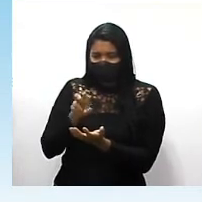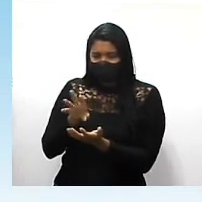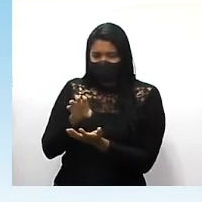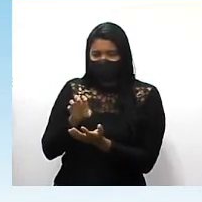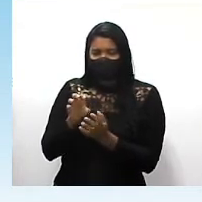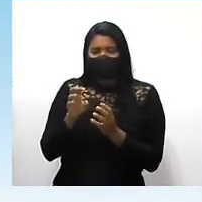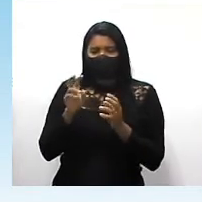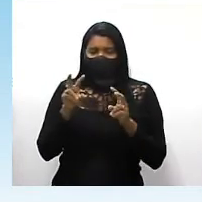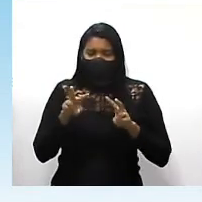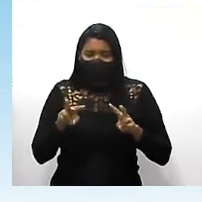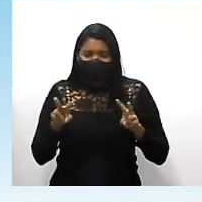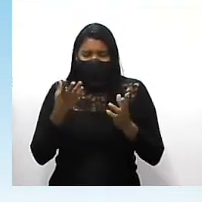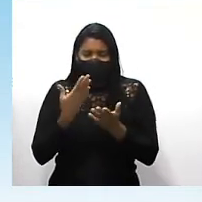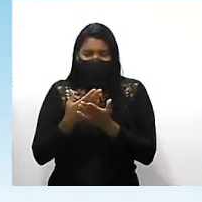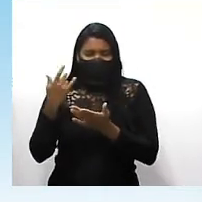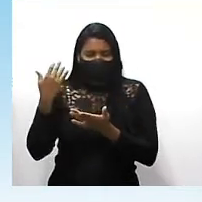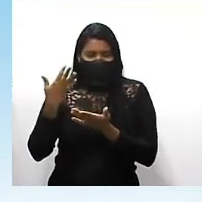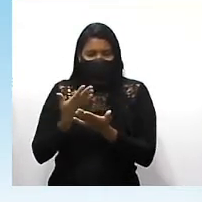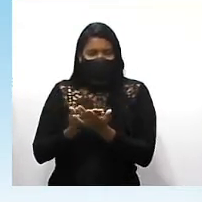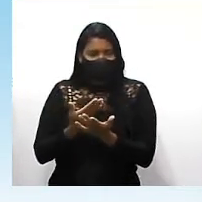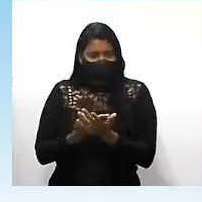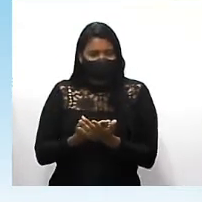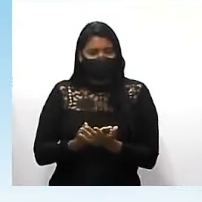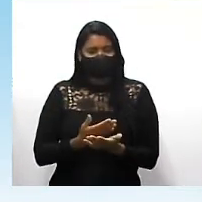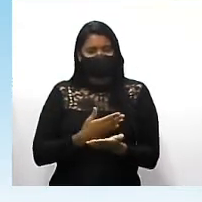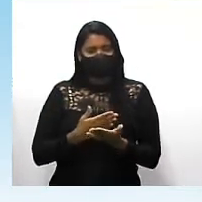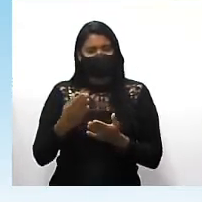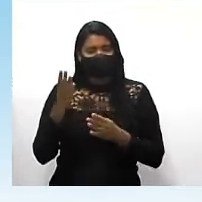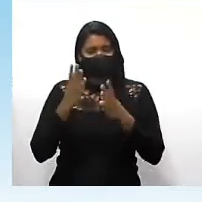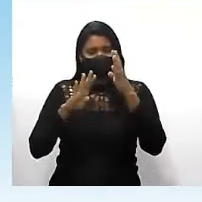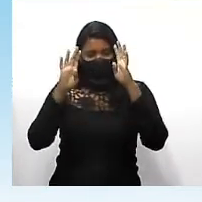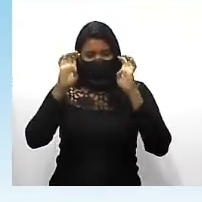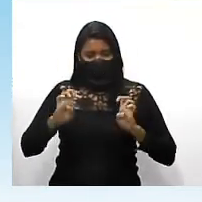desses princípios da bioética, ok? Então,